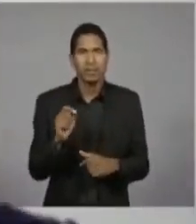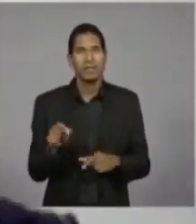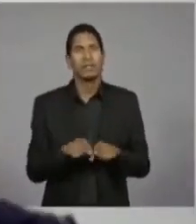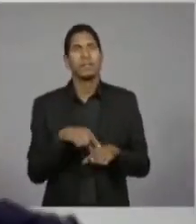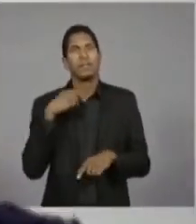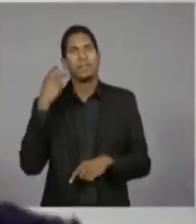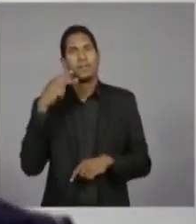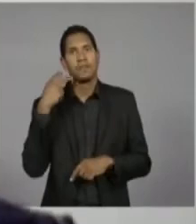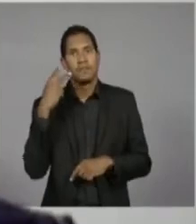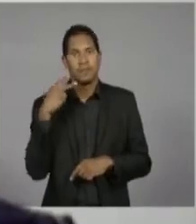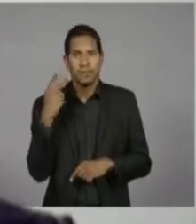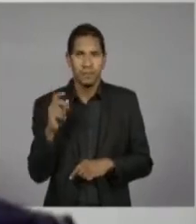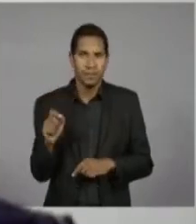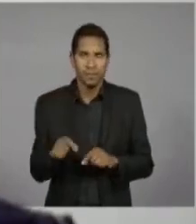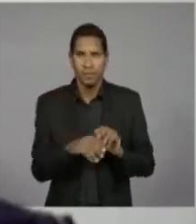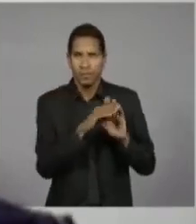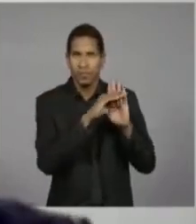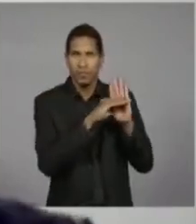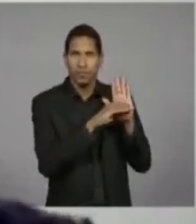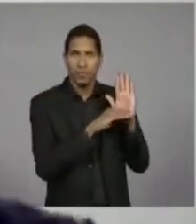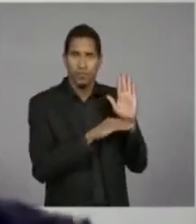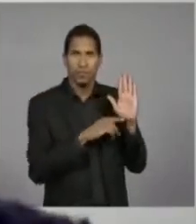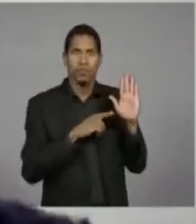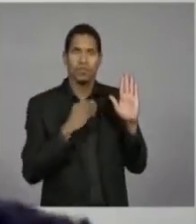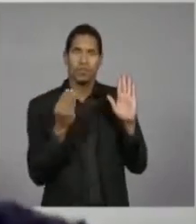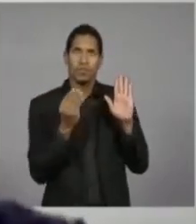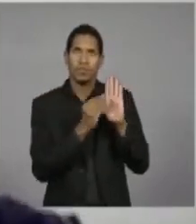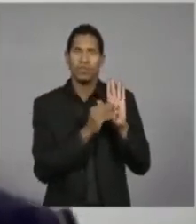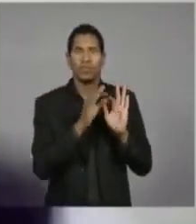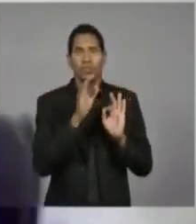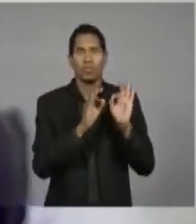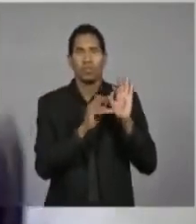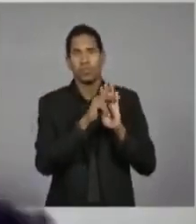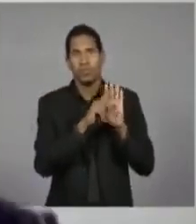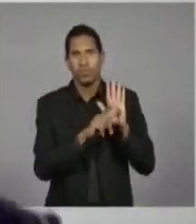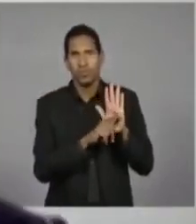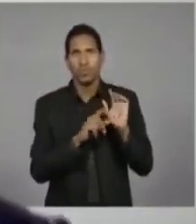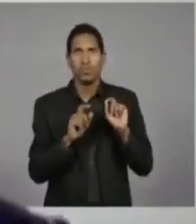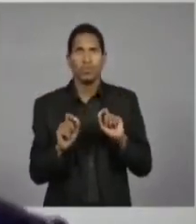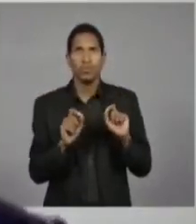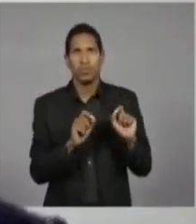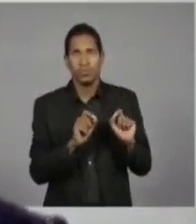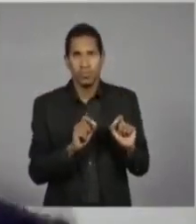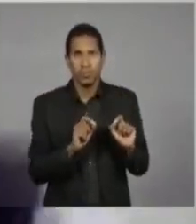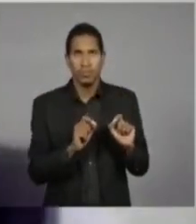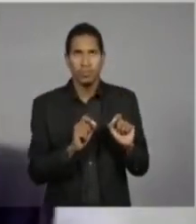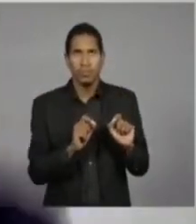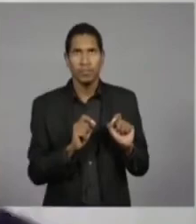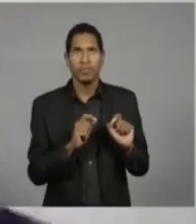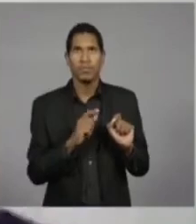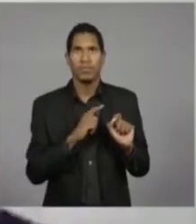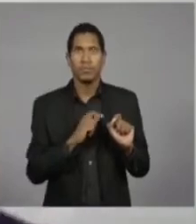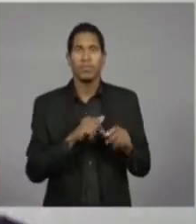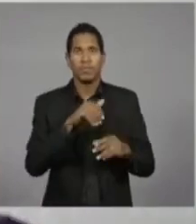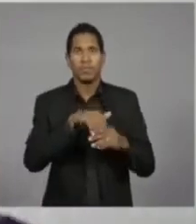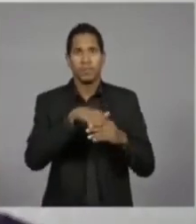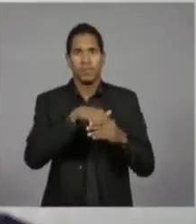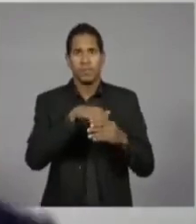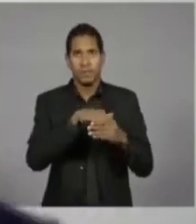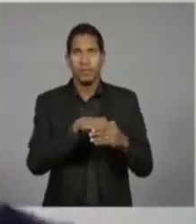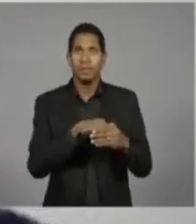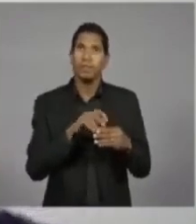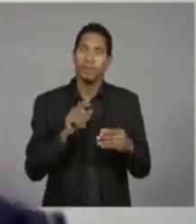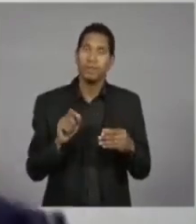Municipal, que a ordem do dia inclua projetos que esperam para ser votados, que sejam votados, mesmo